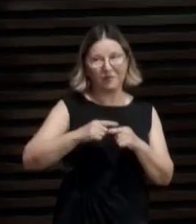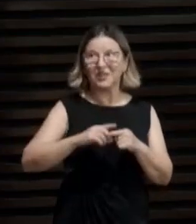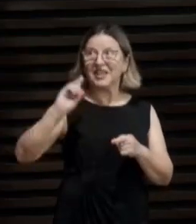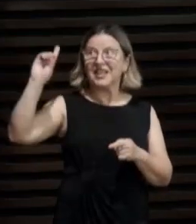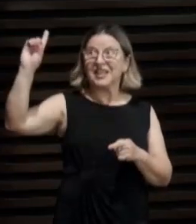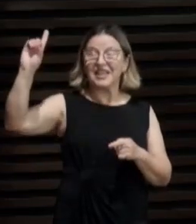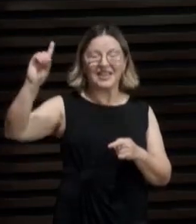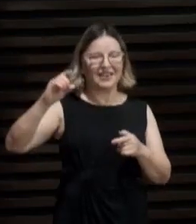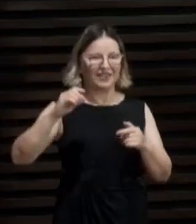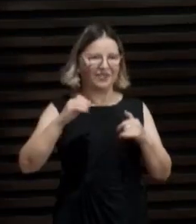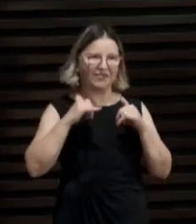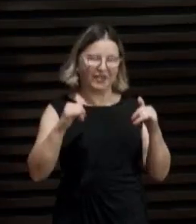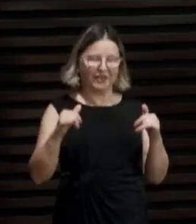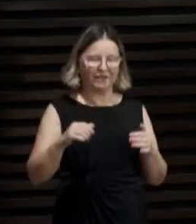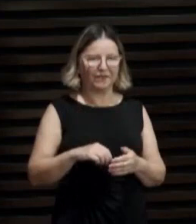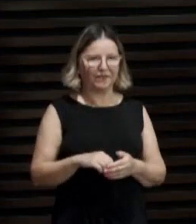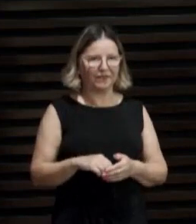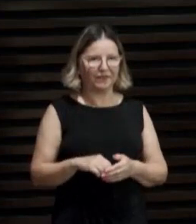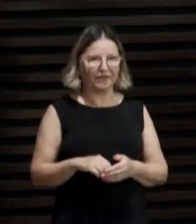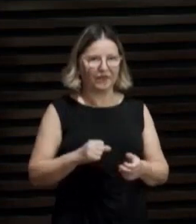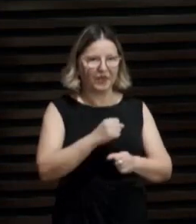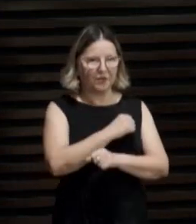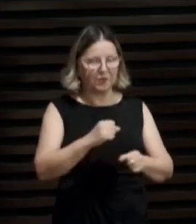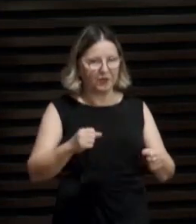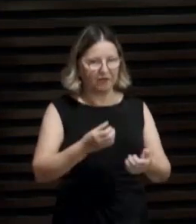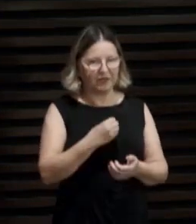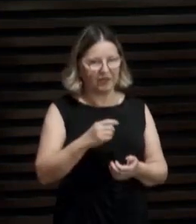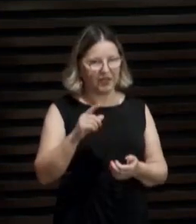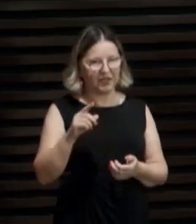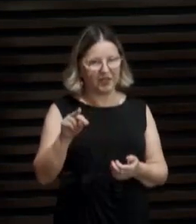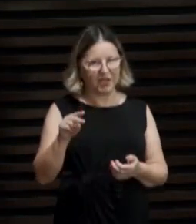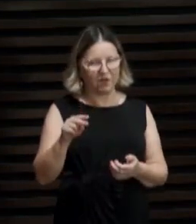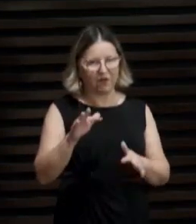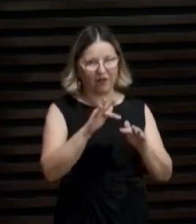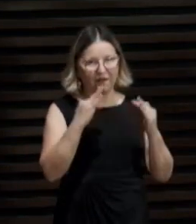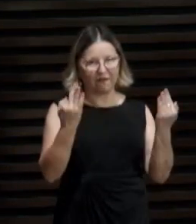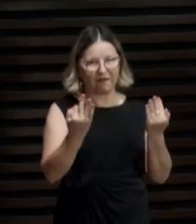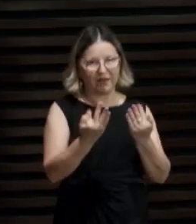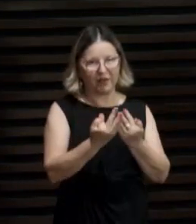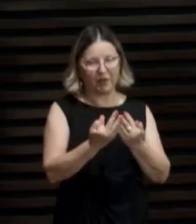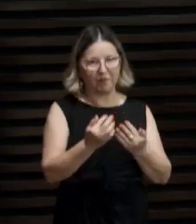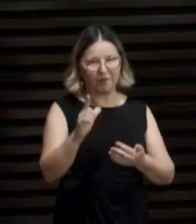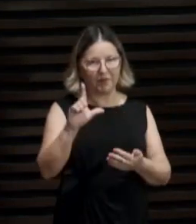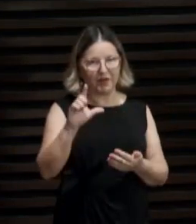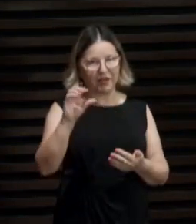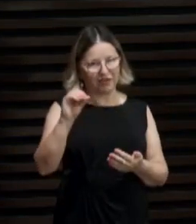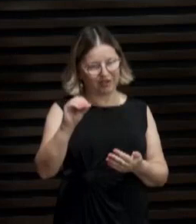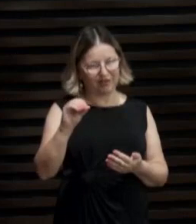afeiçoar a este mundo. Viver como a família de Ló estava em Sodoma e Gomorra. Não